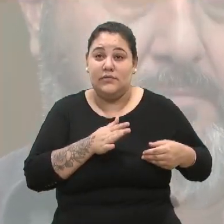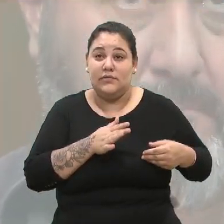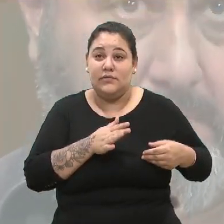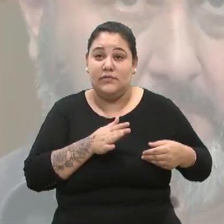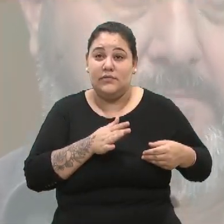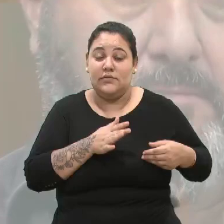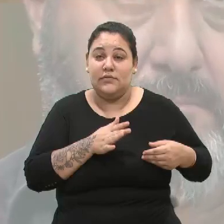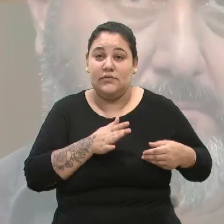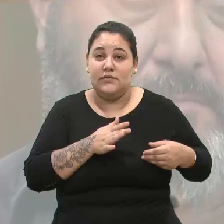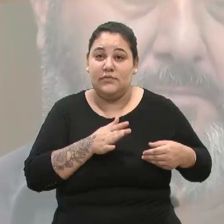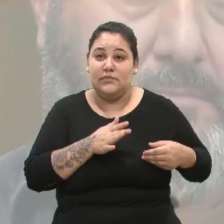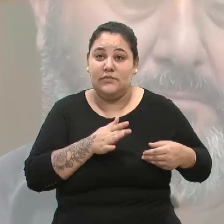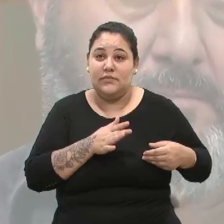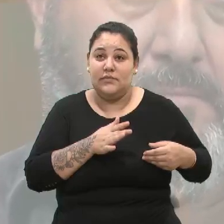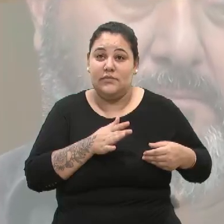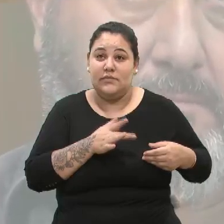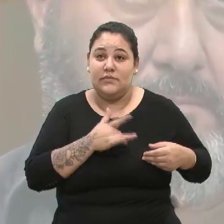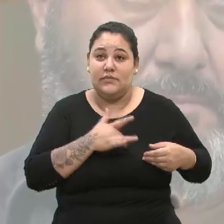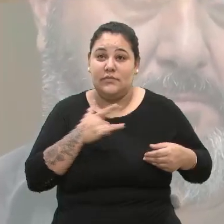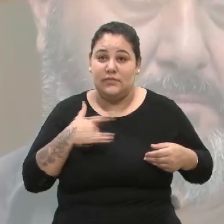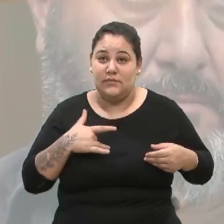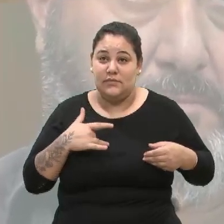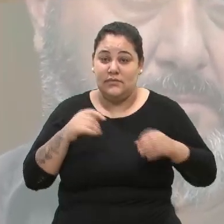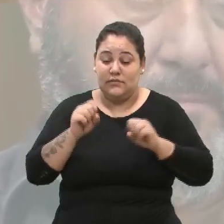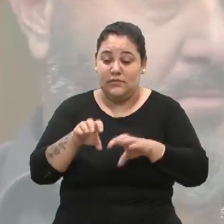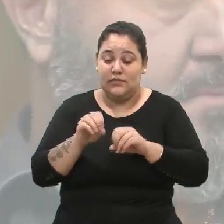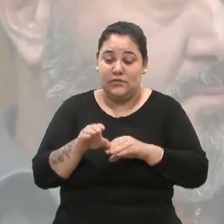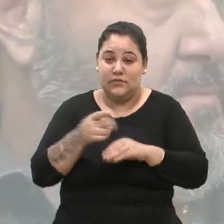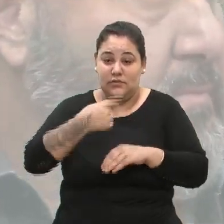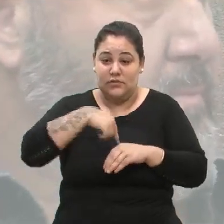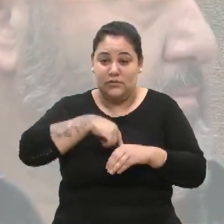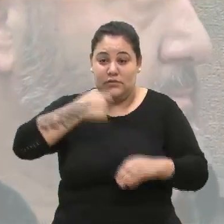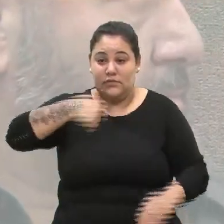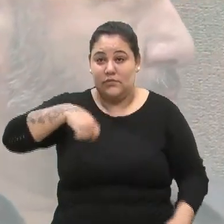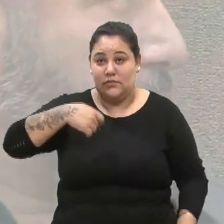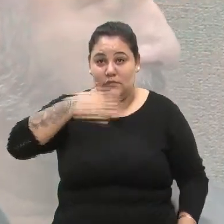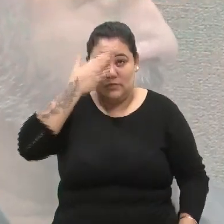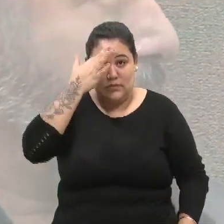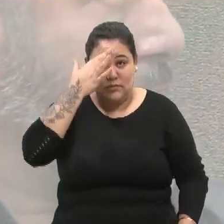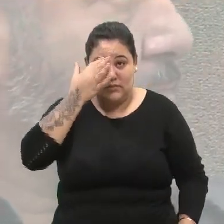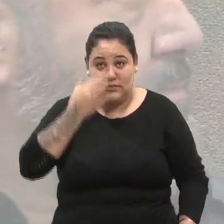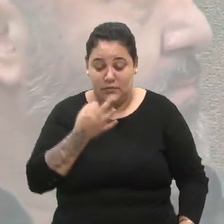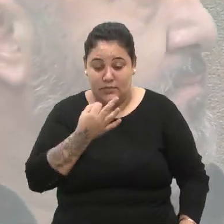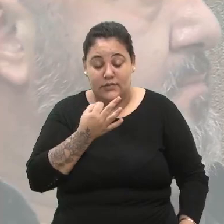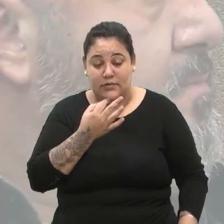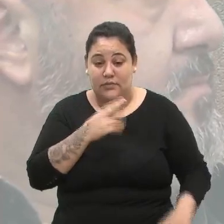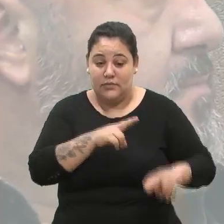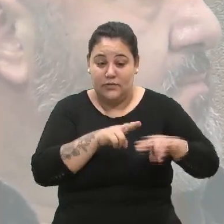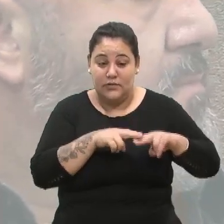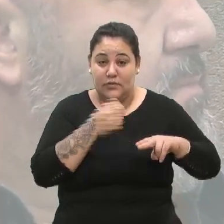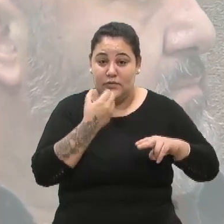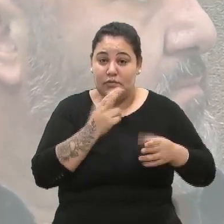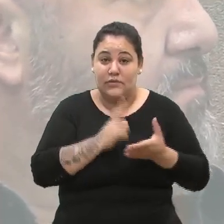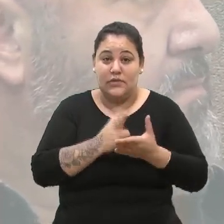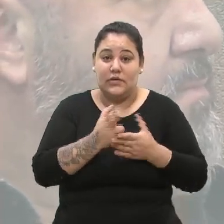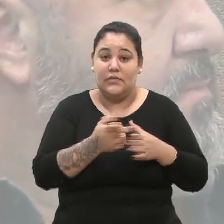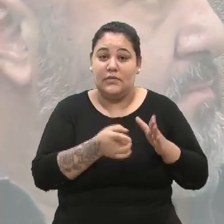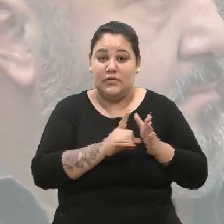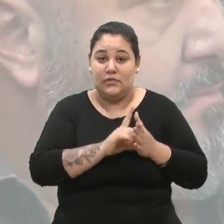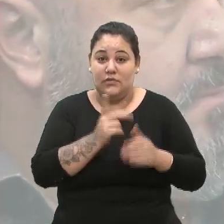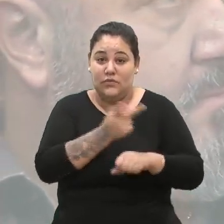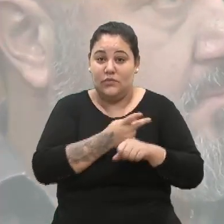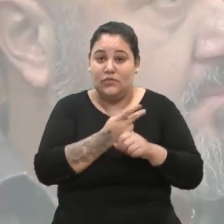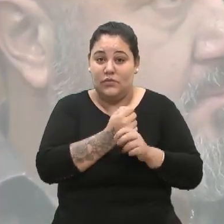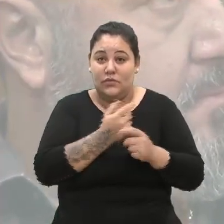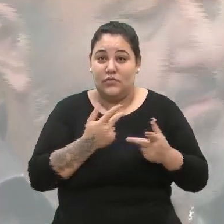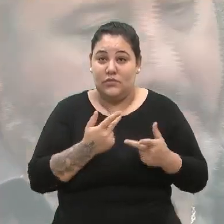saúde, para a educação, e nós precisamos compreender, e por isso é bom sempre antes da gente buscar a emenda parlamentar, entender